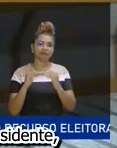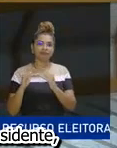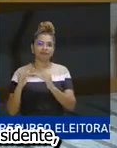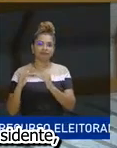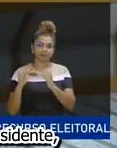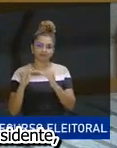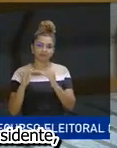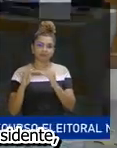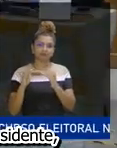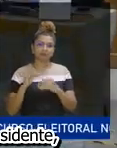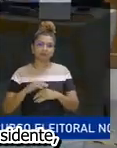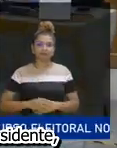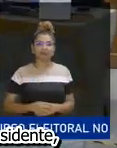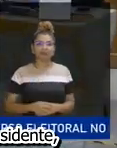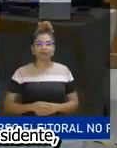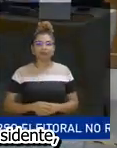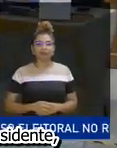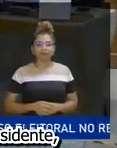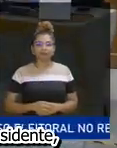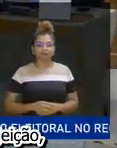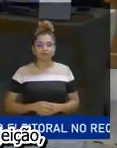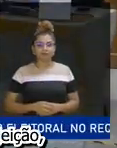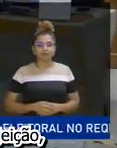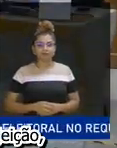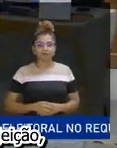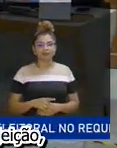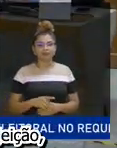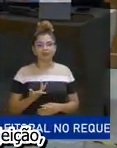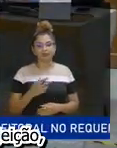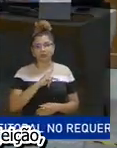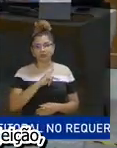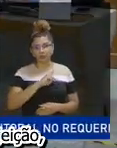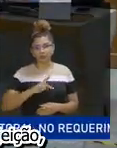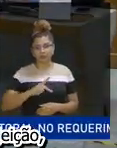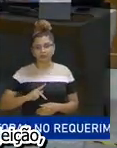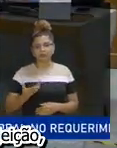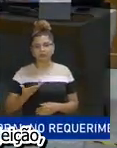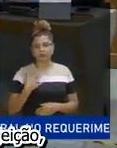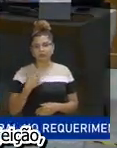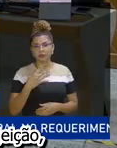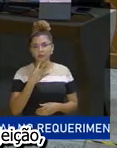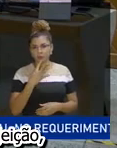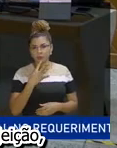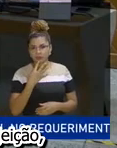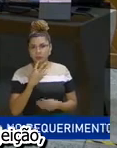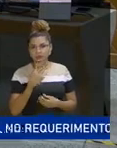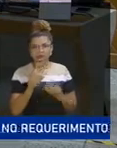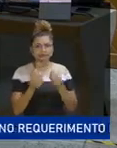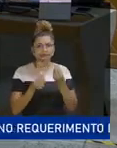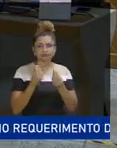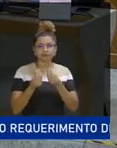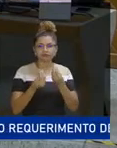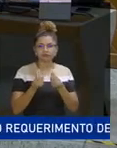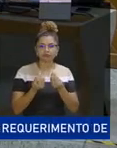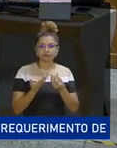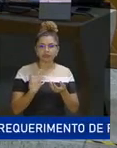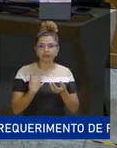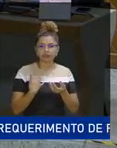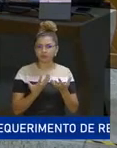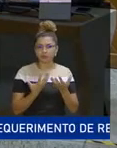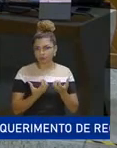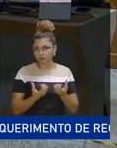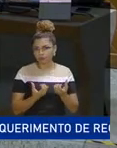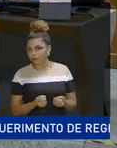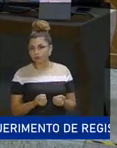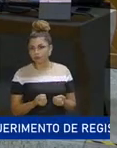Igualmente, acompanho. Juiz Anselmo Gonçalves. Presidente, só a questão do conhecimento, eu acho que é de rejeição, o caso seria de rejeição, né?